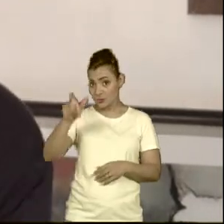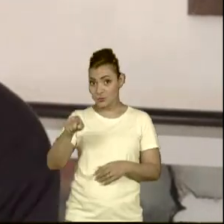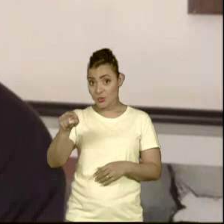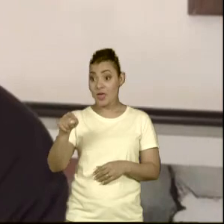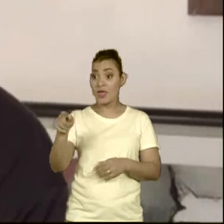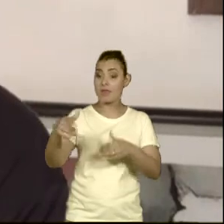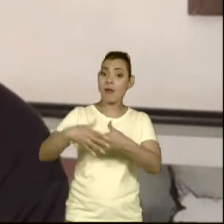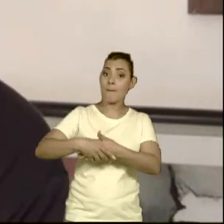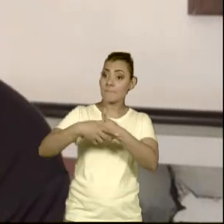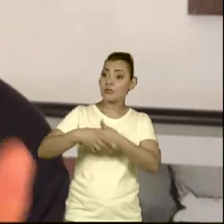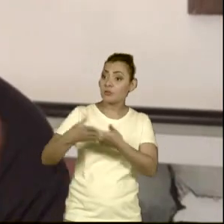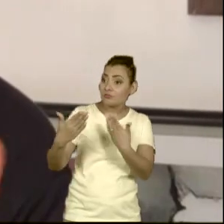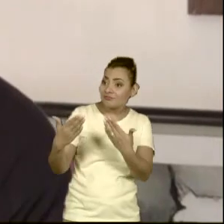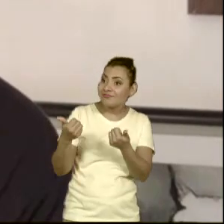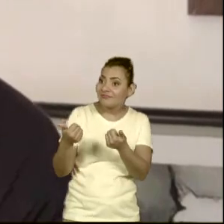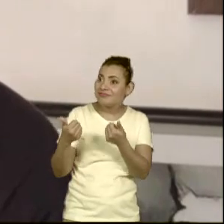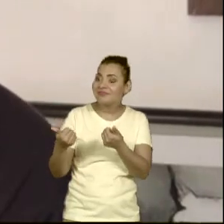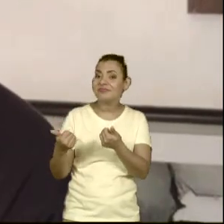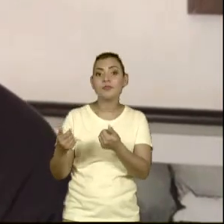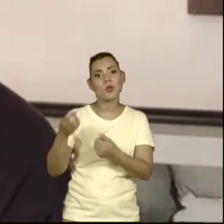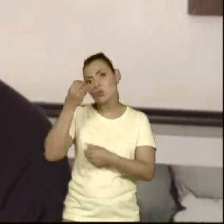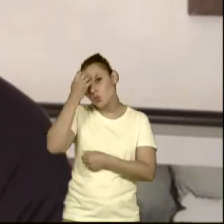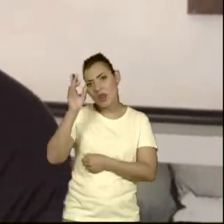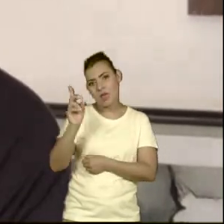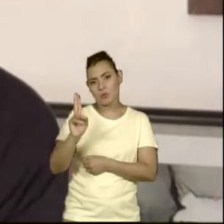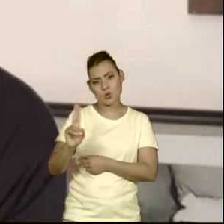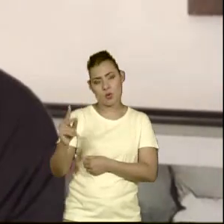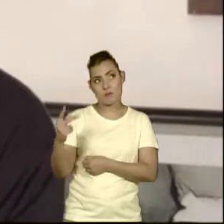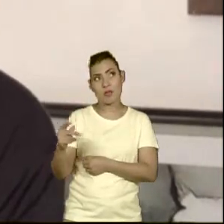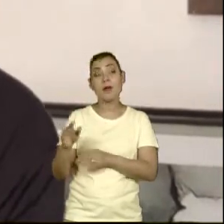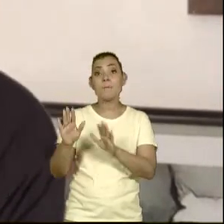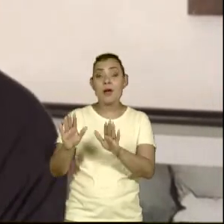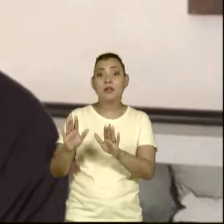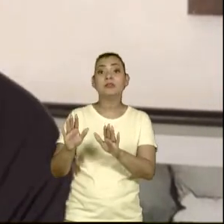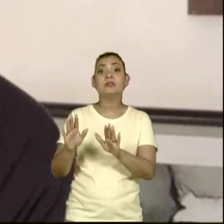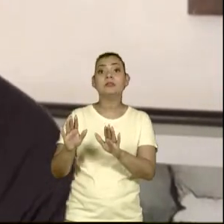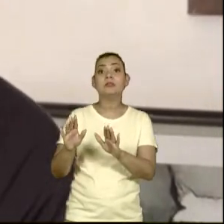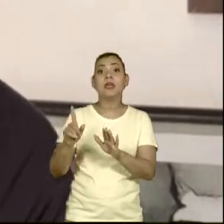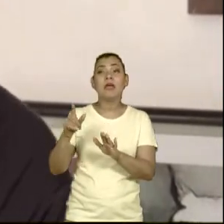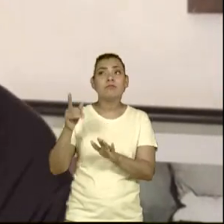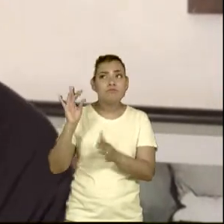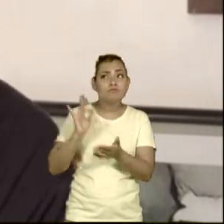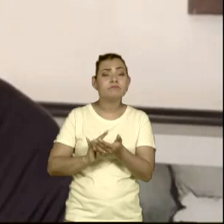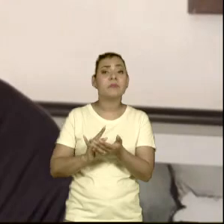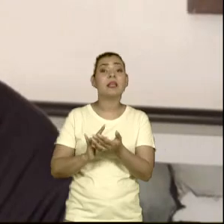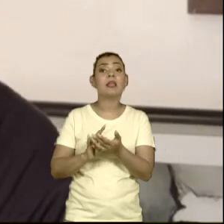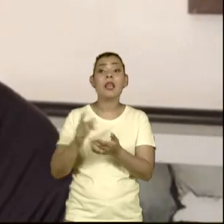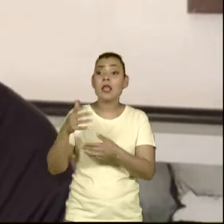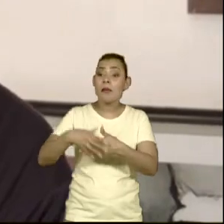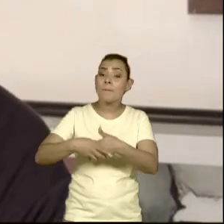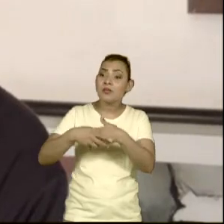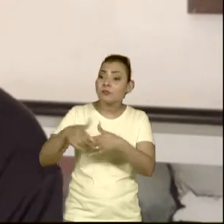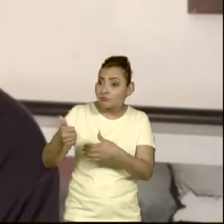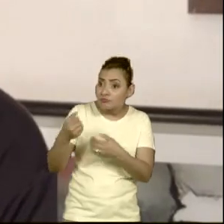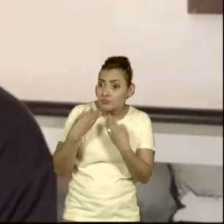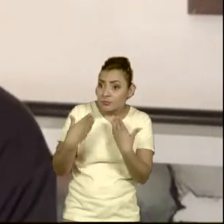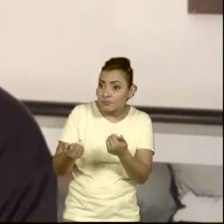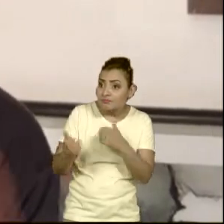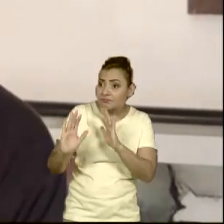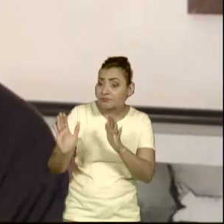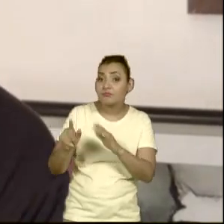ele me apresentou, eu sinceramente não lembro o nome dela, meu contato com ela foi muito pequeno mesmo, mas ele me apresentou e falou,